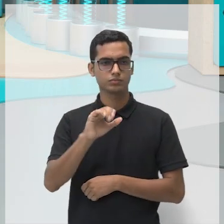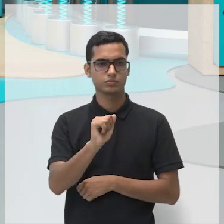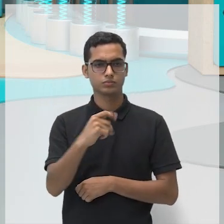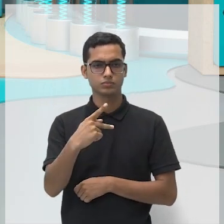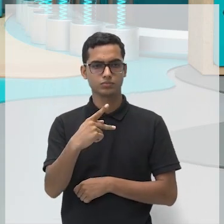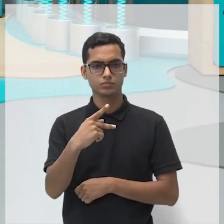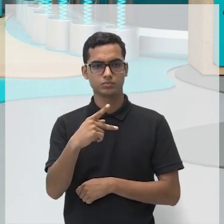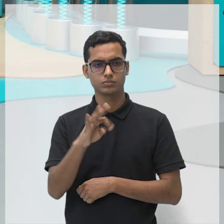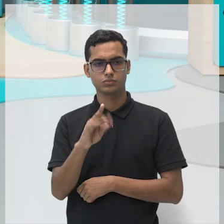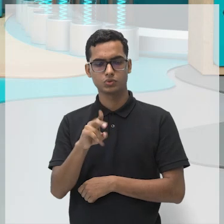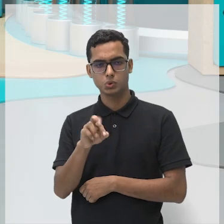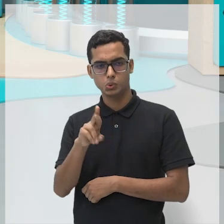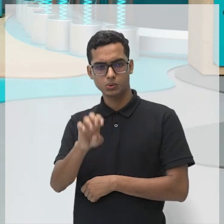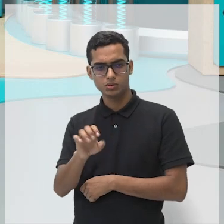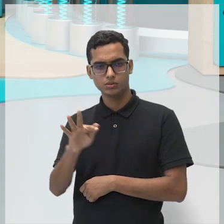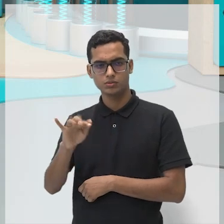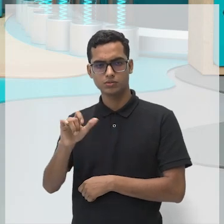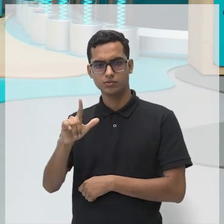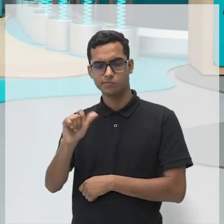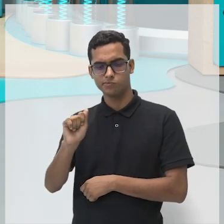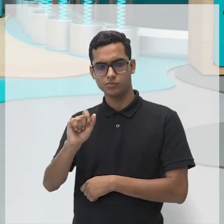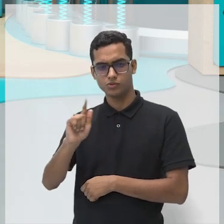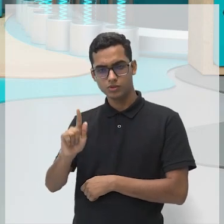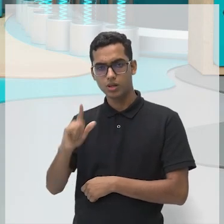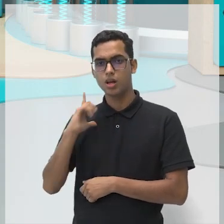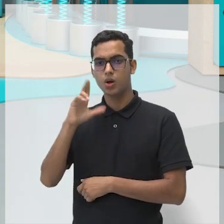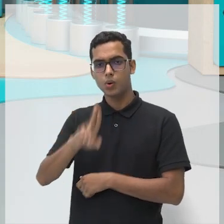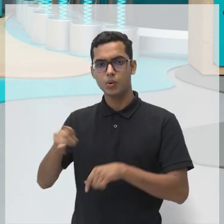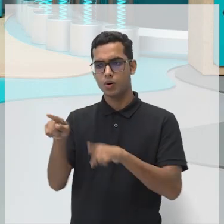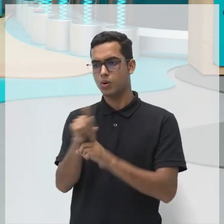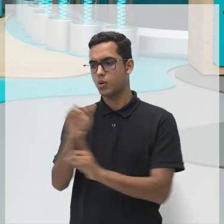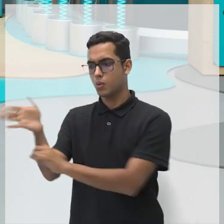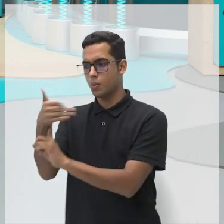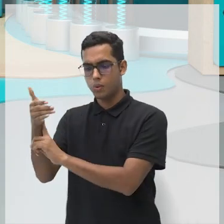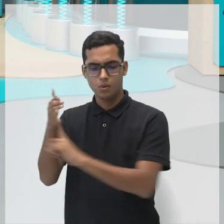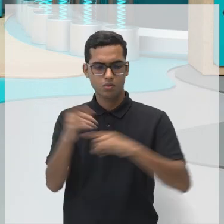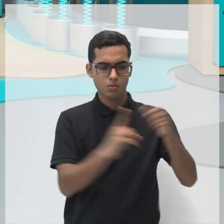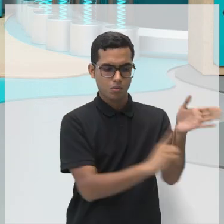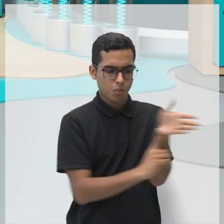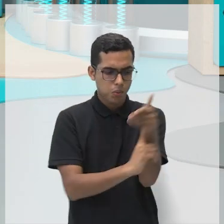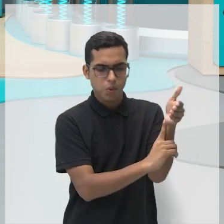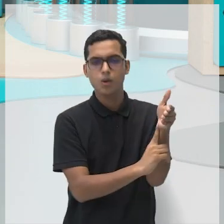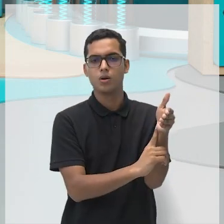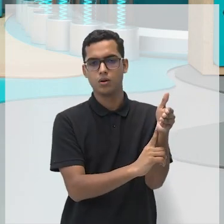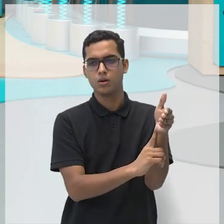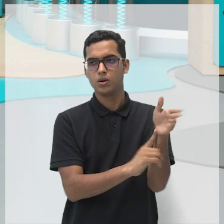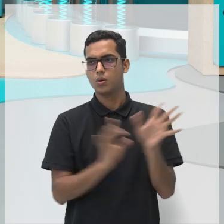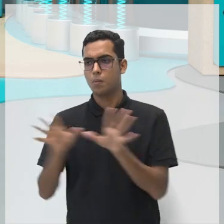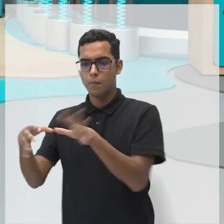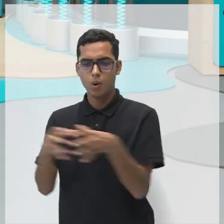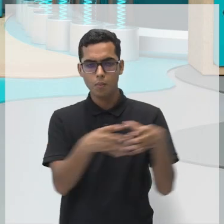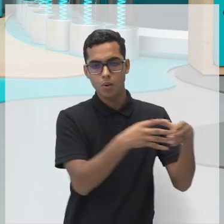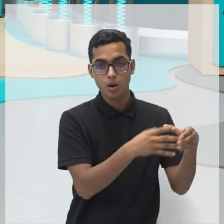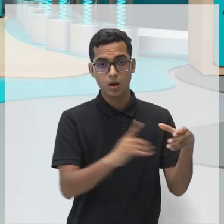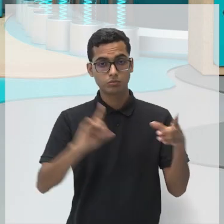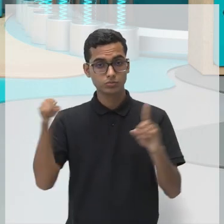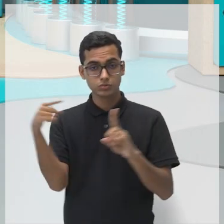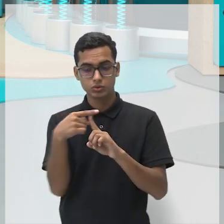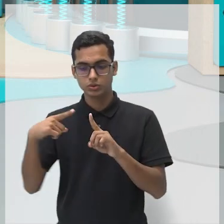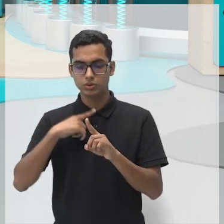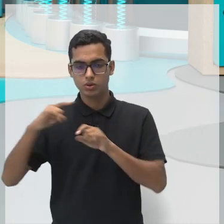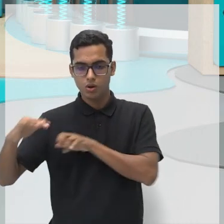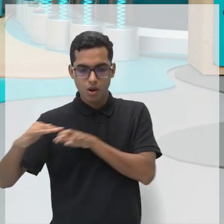dos modelos utilizando a bandeira, é aquele que cada time tem a sua própria bandeira e tem o objetivo de roubar ali,